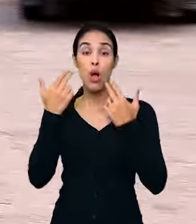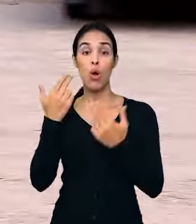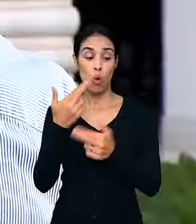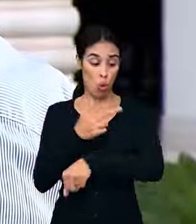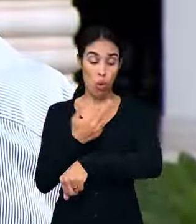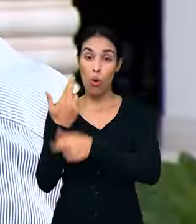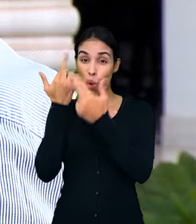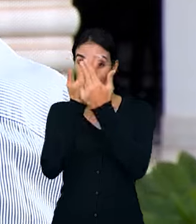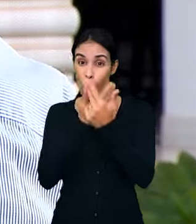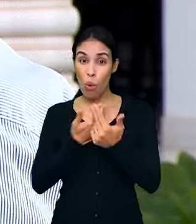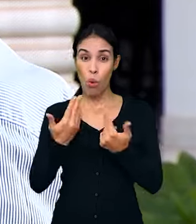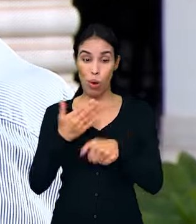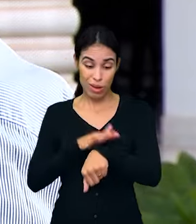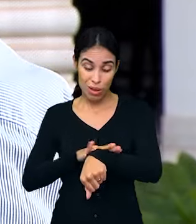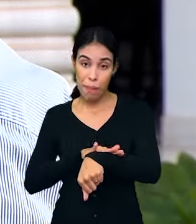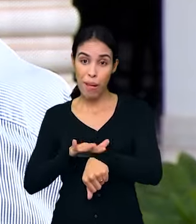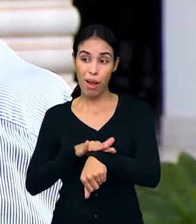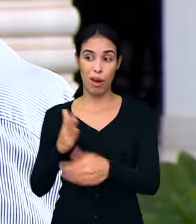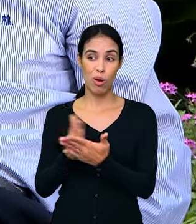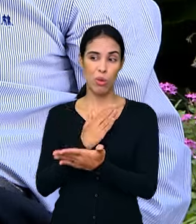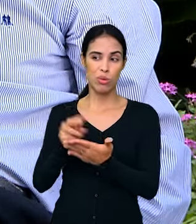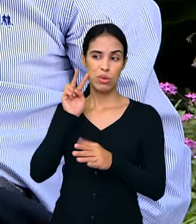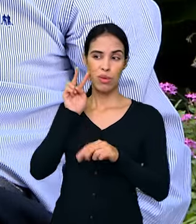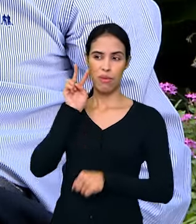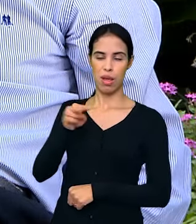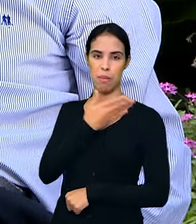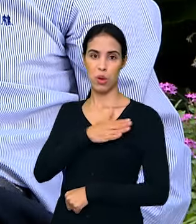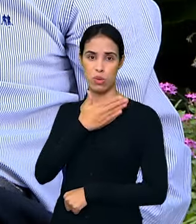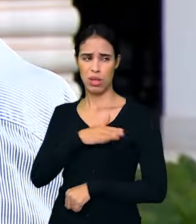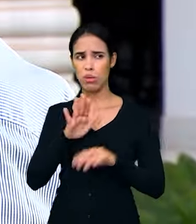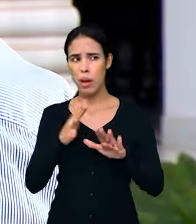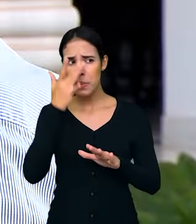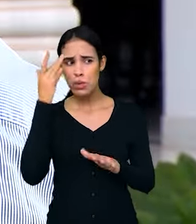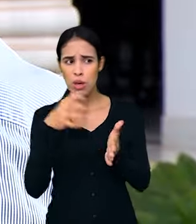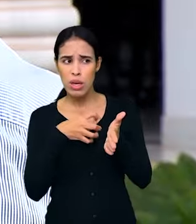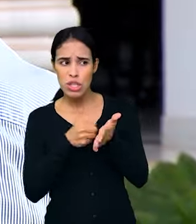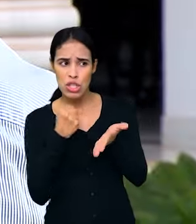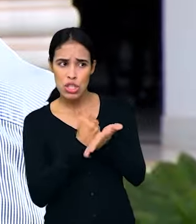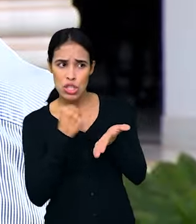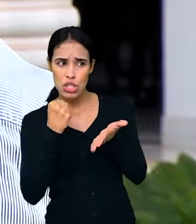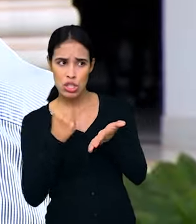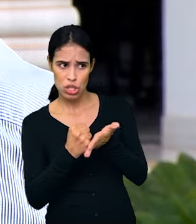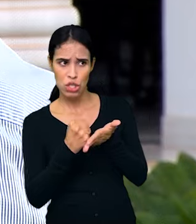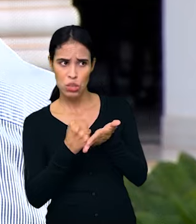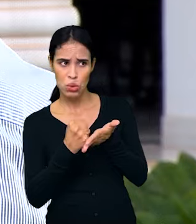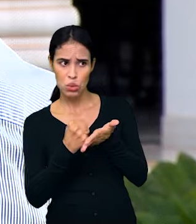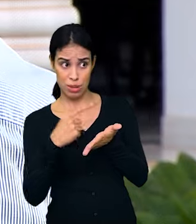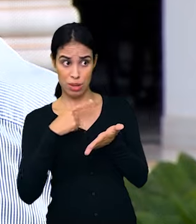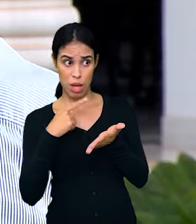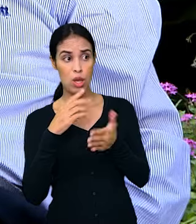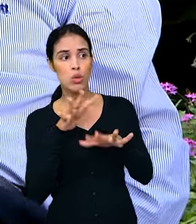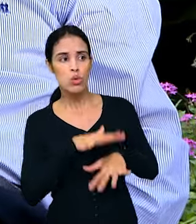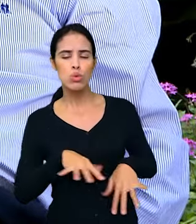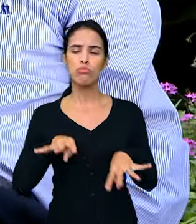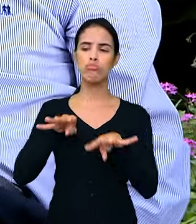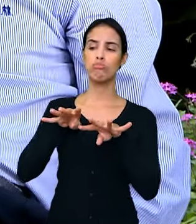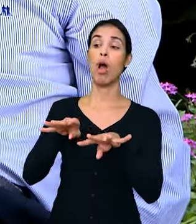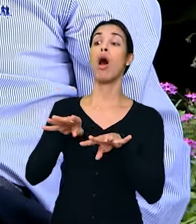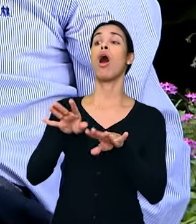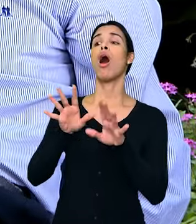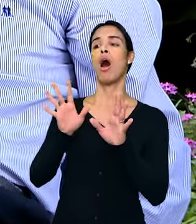preconceito. Professor, e a pessoa que trabalha com carteira assinada, ela é vista socialmente de outra forma?